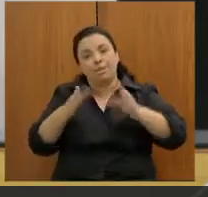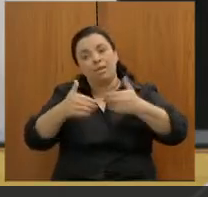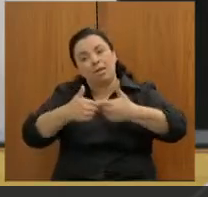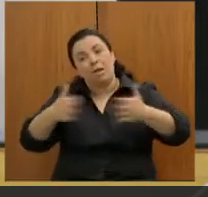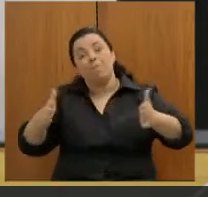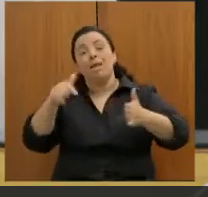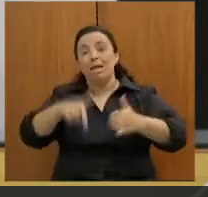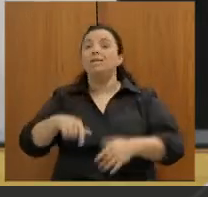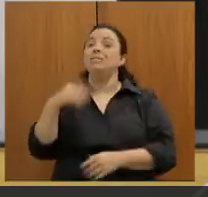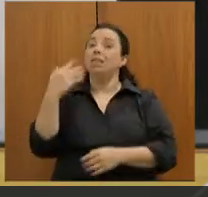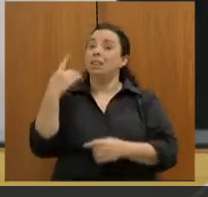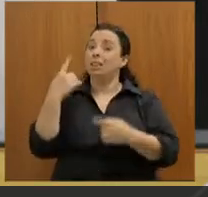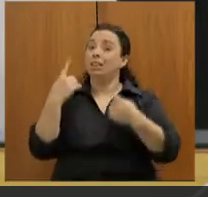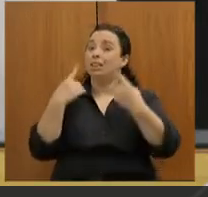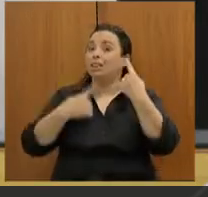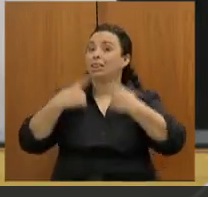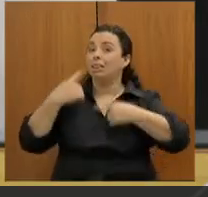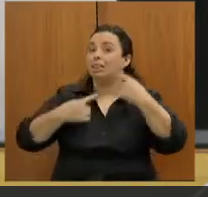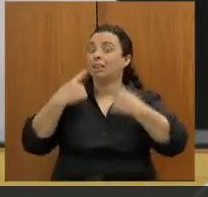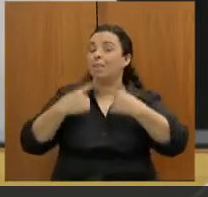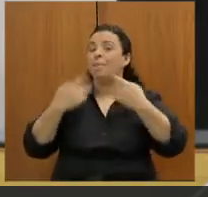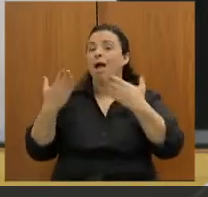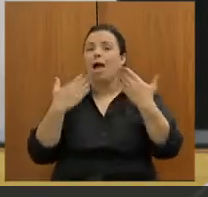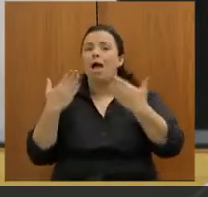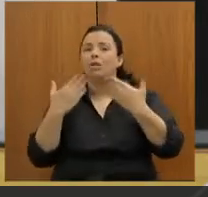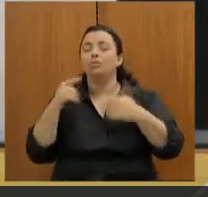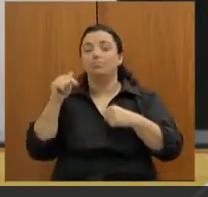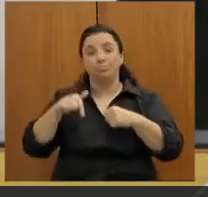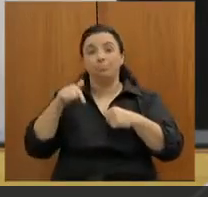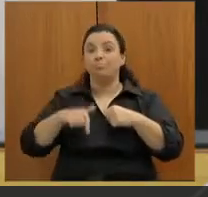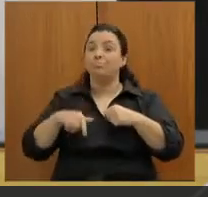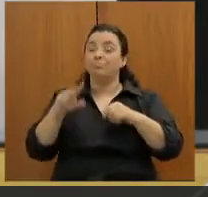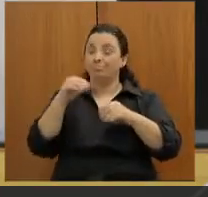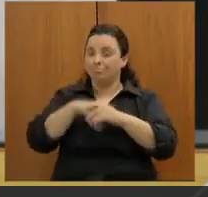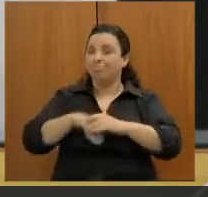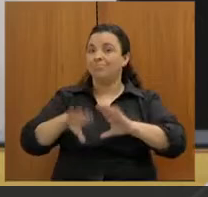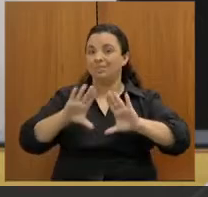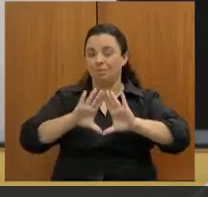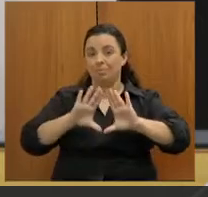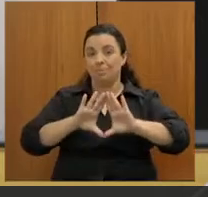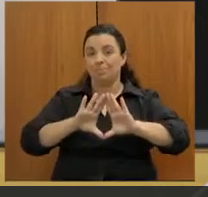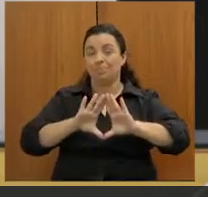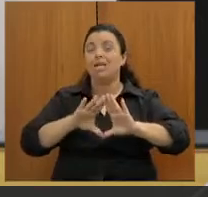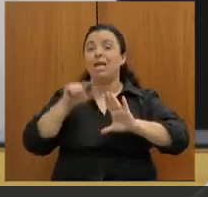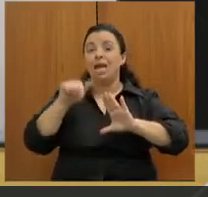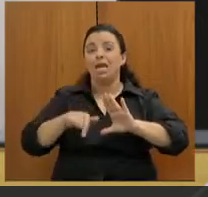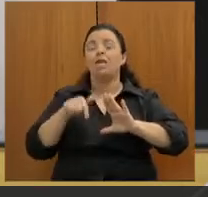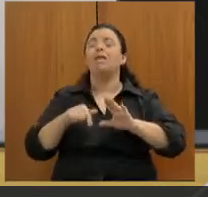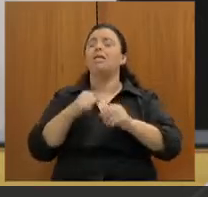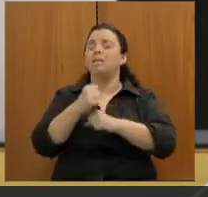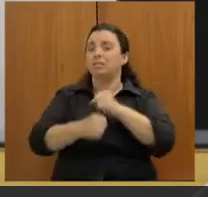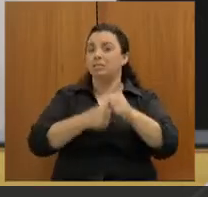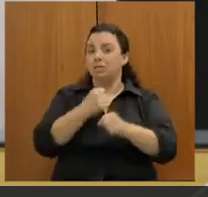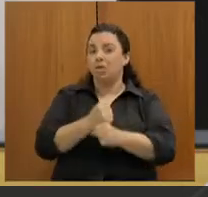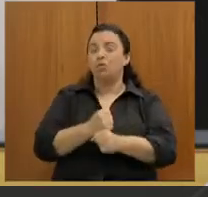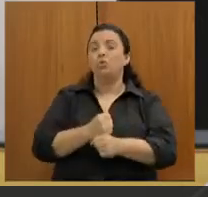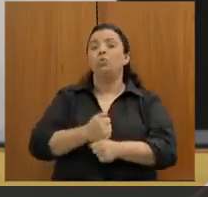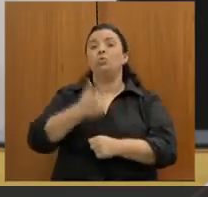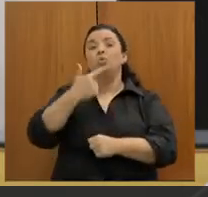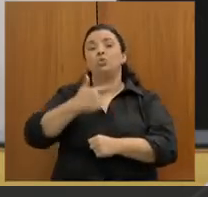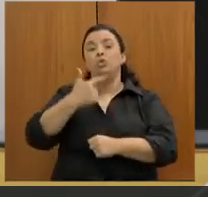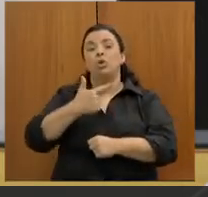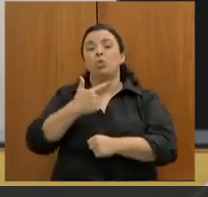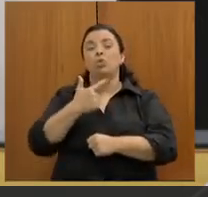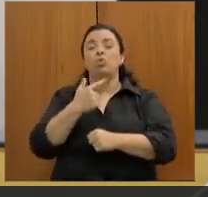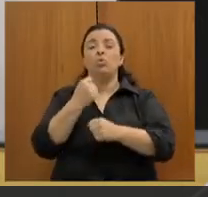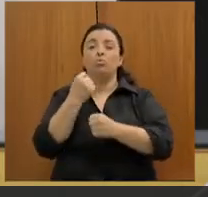é desde o momento em que assume no começo deste ano o segundo biênio da nossa legislatura a presidência da comissão